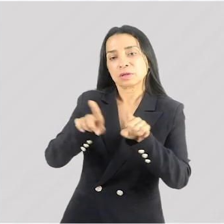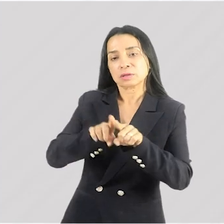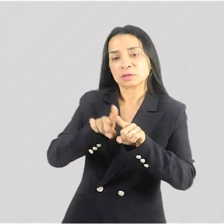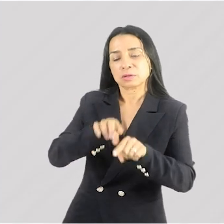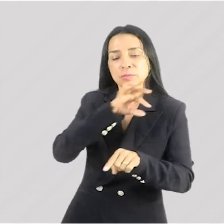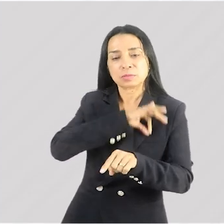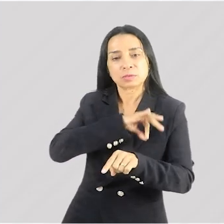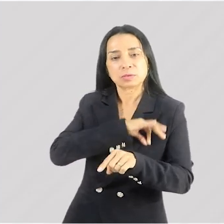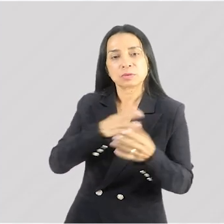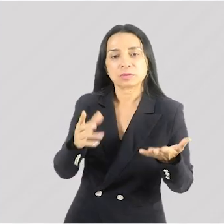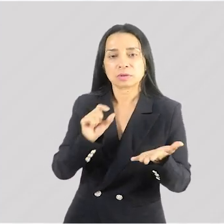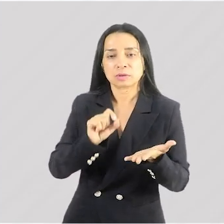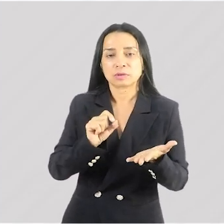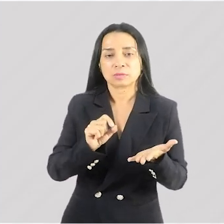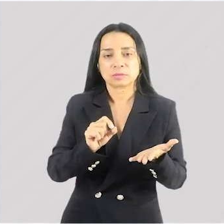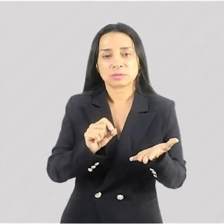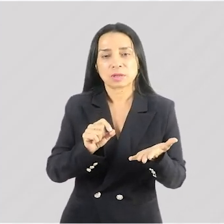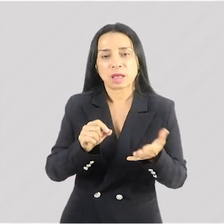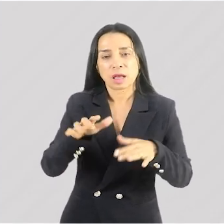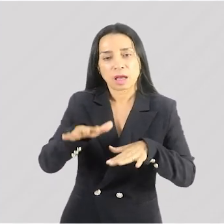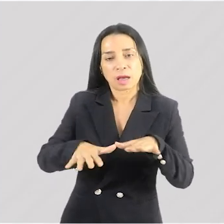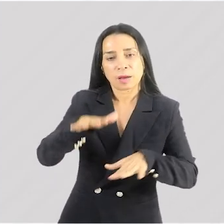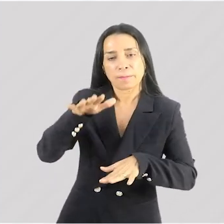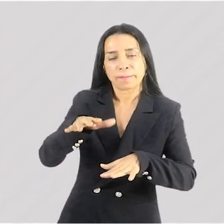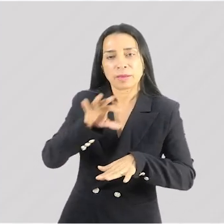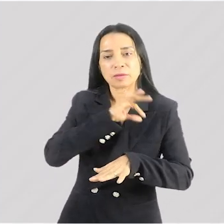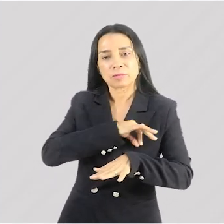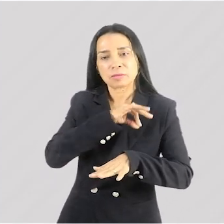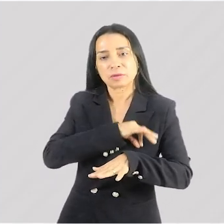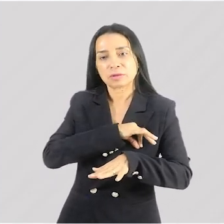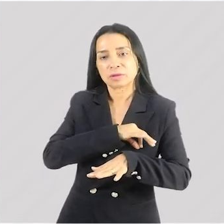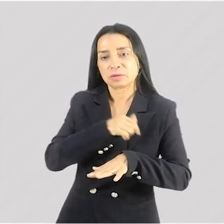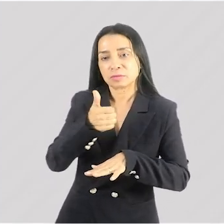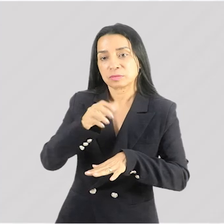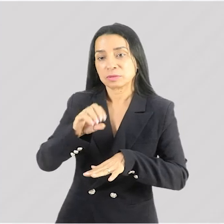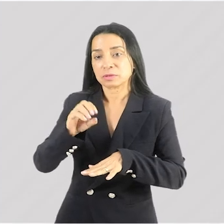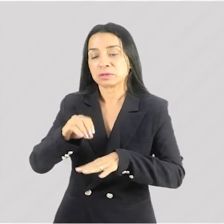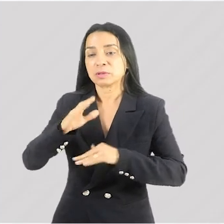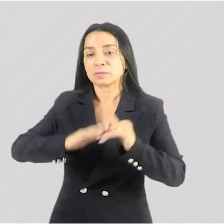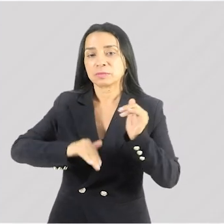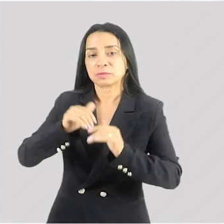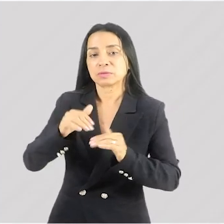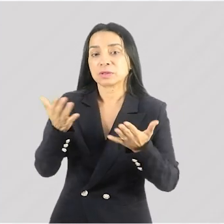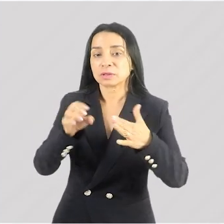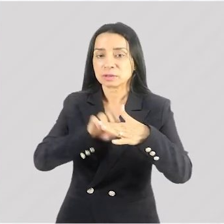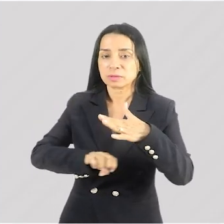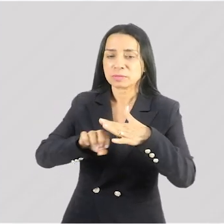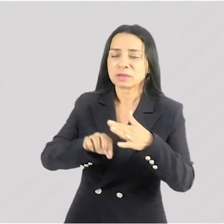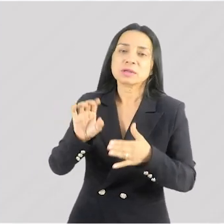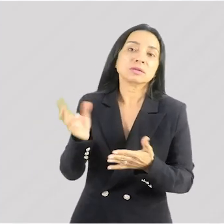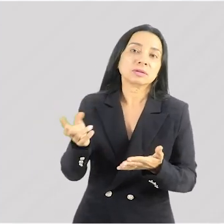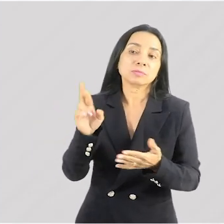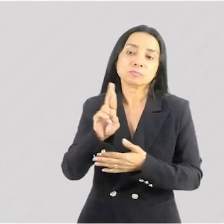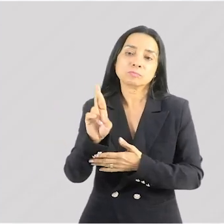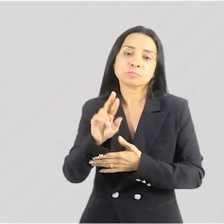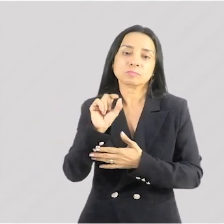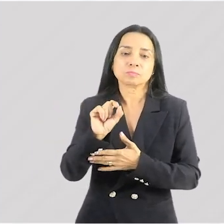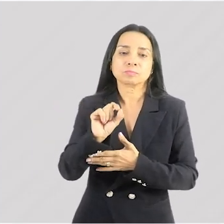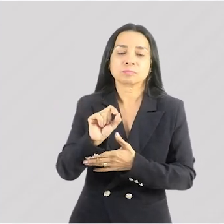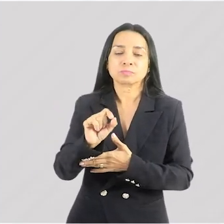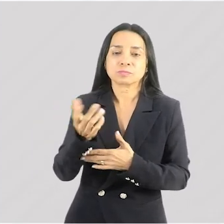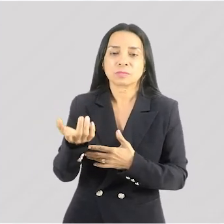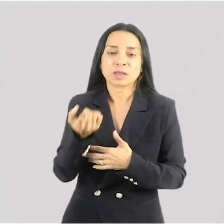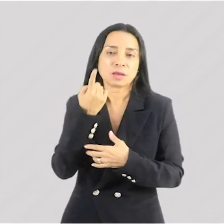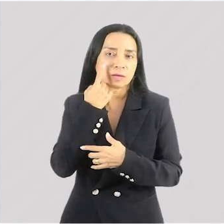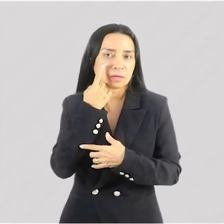dos 100 funcionários dessa empresa em real é. Beleza, turma. Então veja que isso aqui não é uma média simples. Por que não é